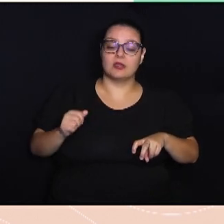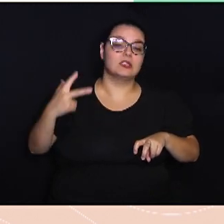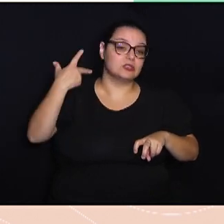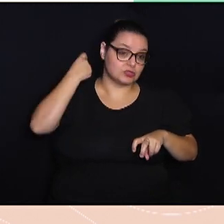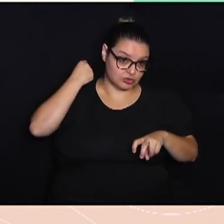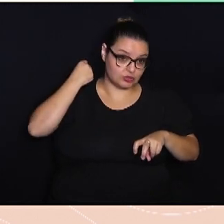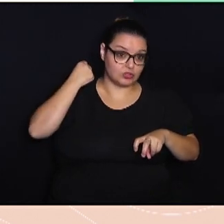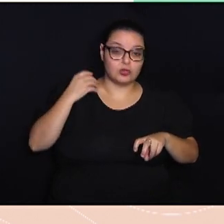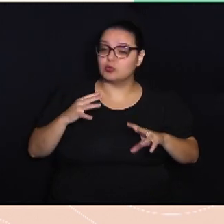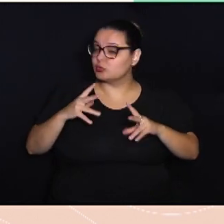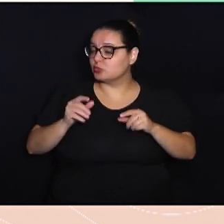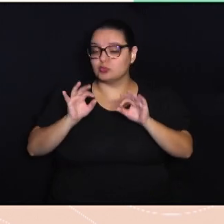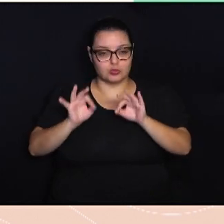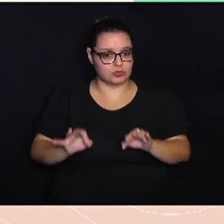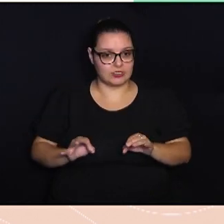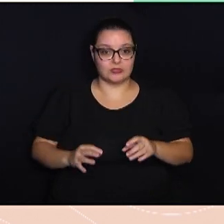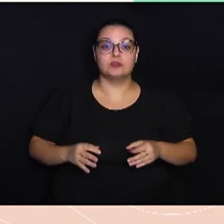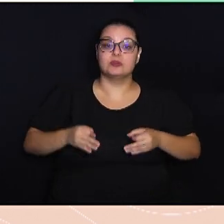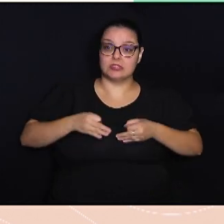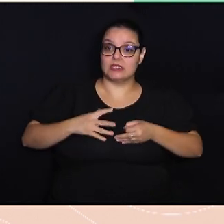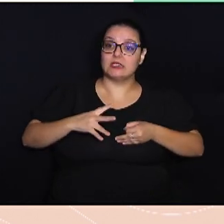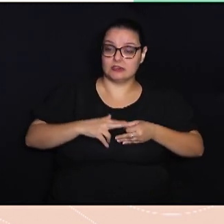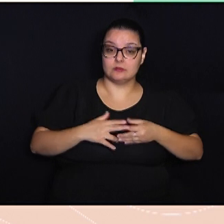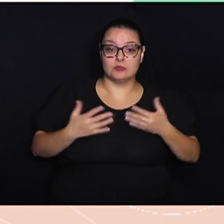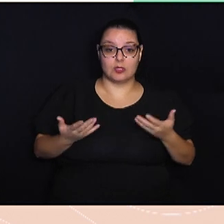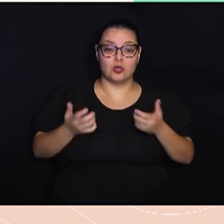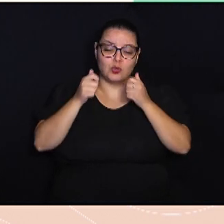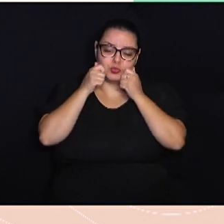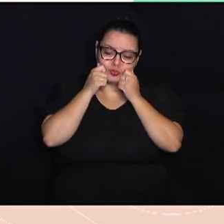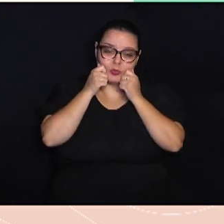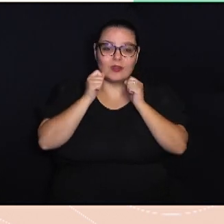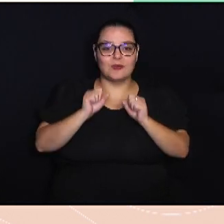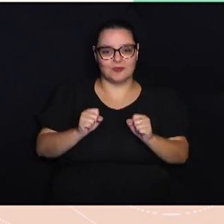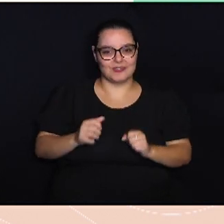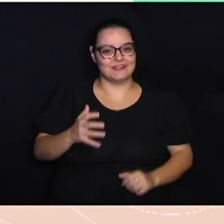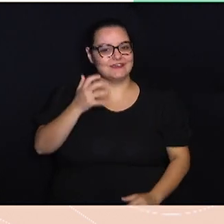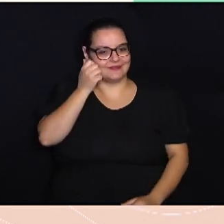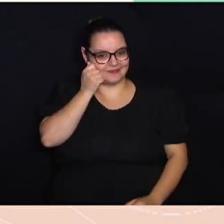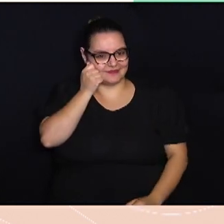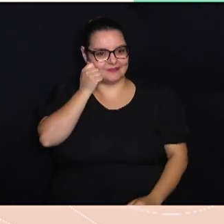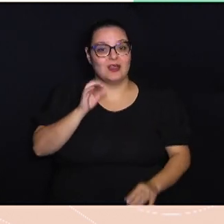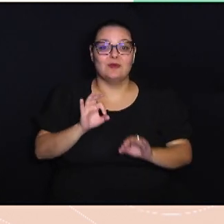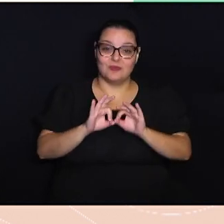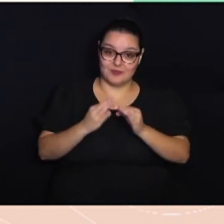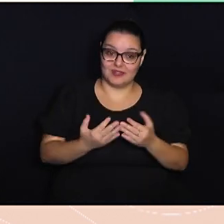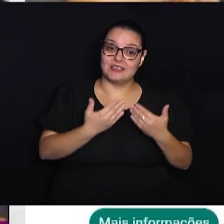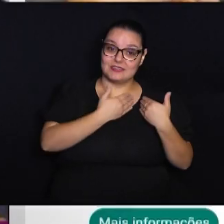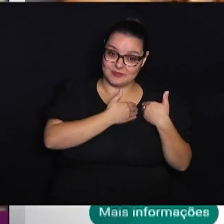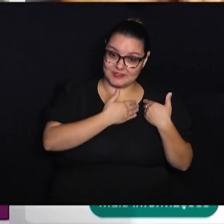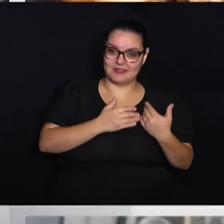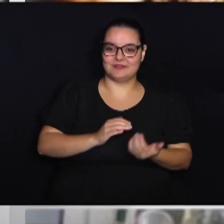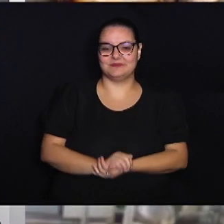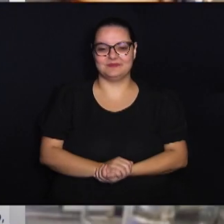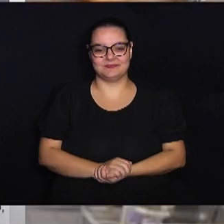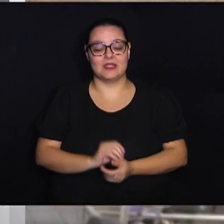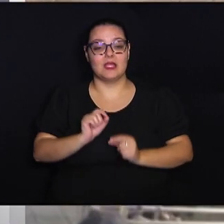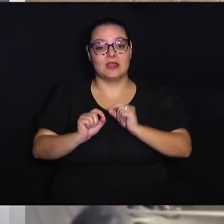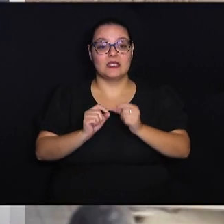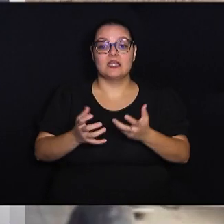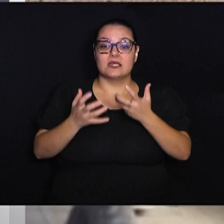Então, o mais importante nesse cenário é adotar essa estratégia de se aquilo que você compra ficou